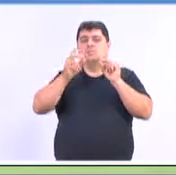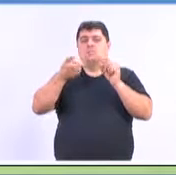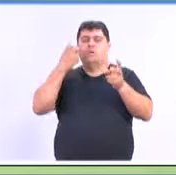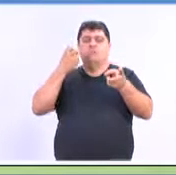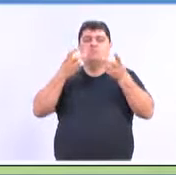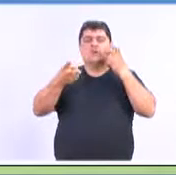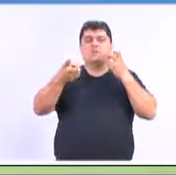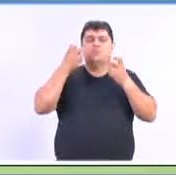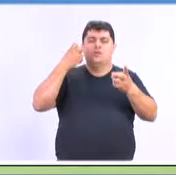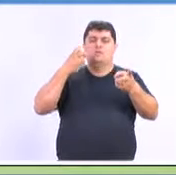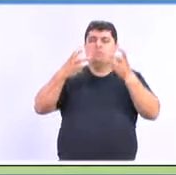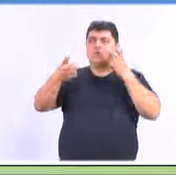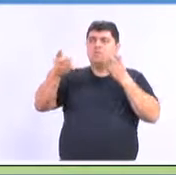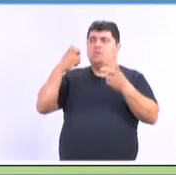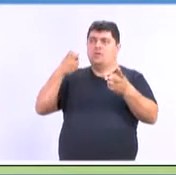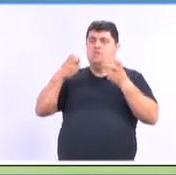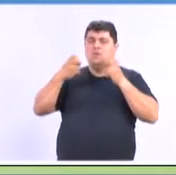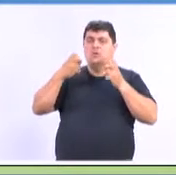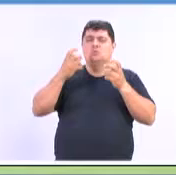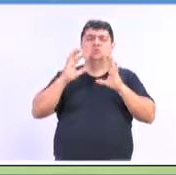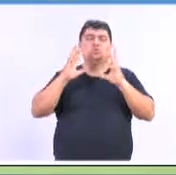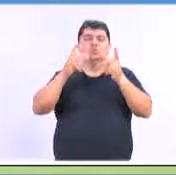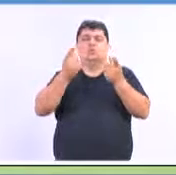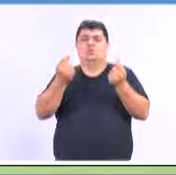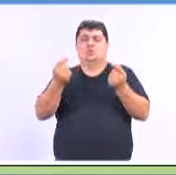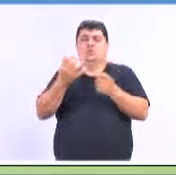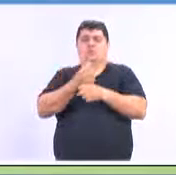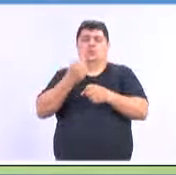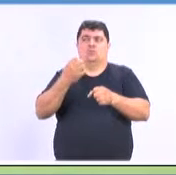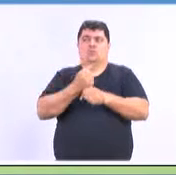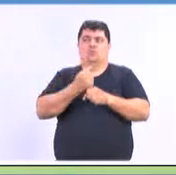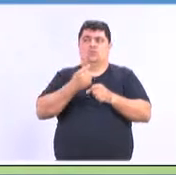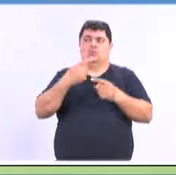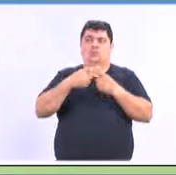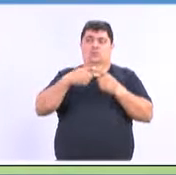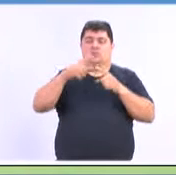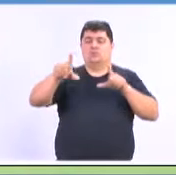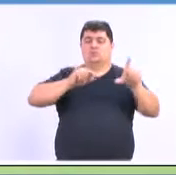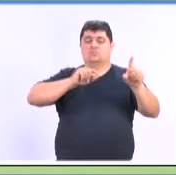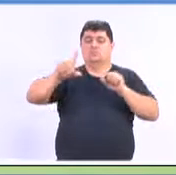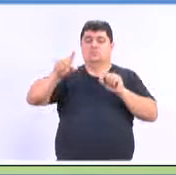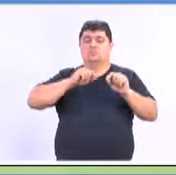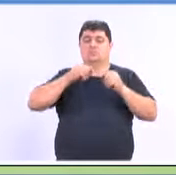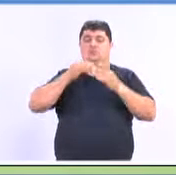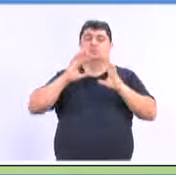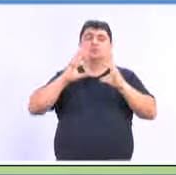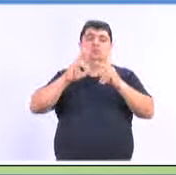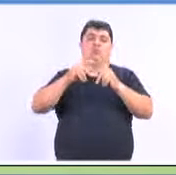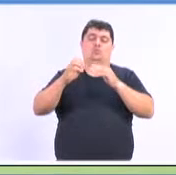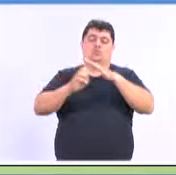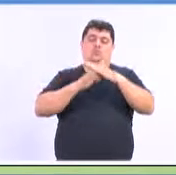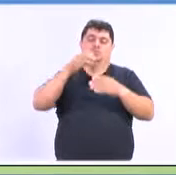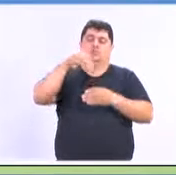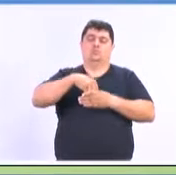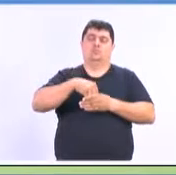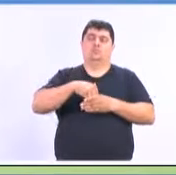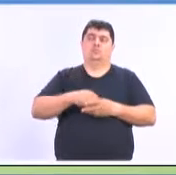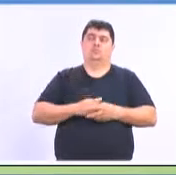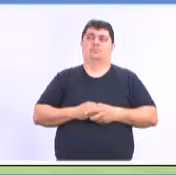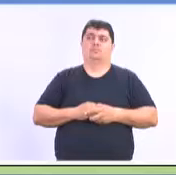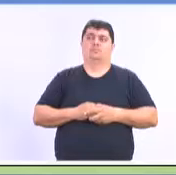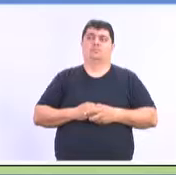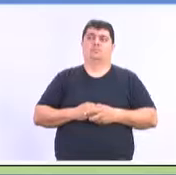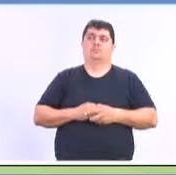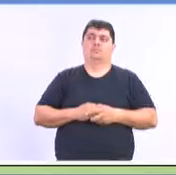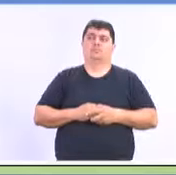informações das demonstrações financeiras contábeis para a tomada de decisões. Esse grifo foi